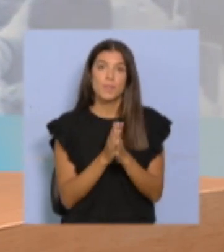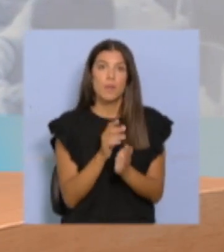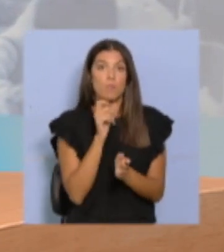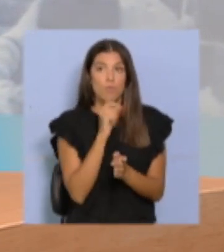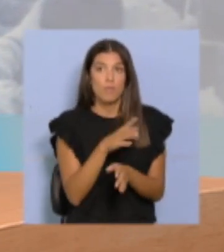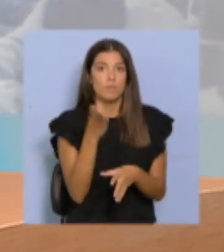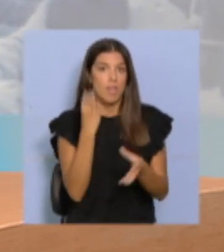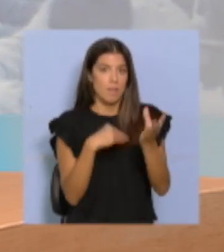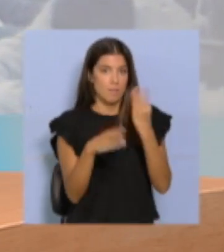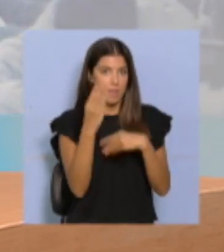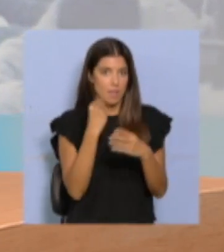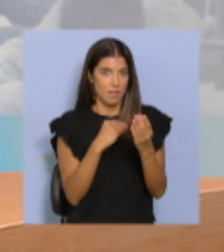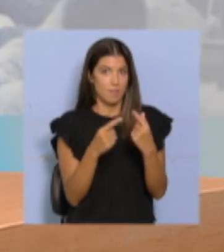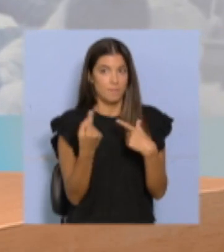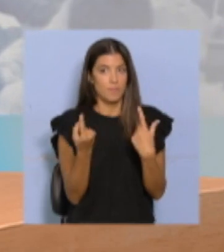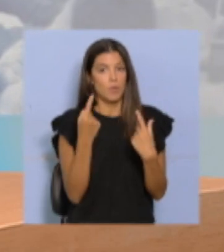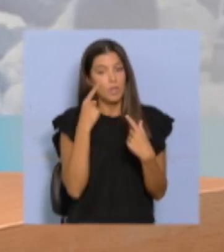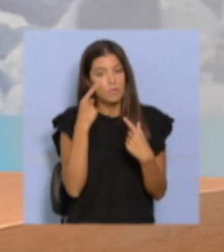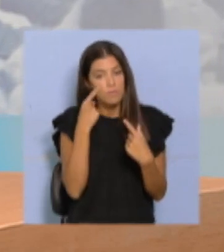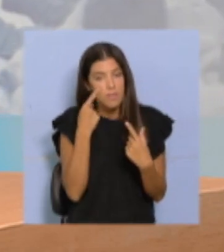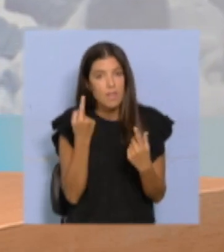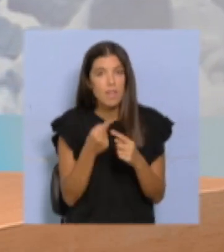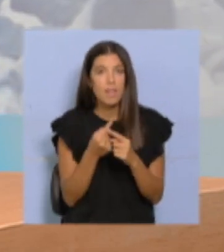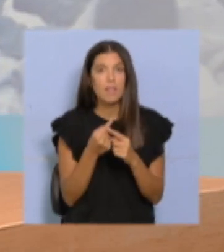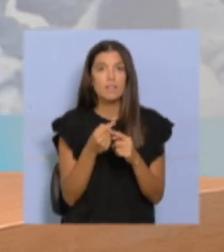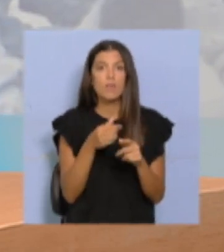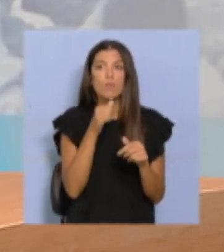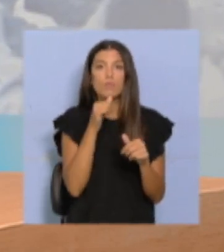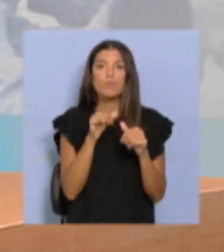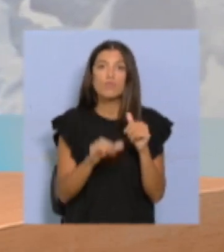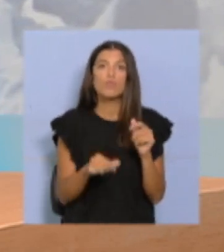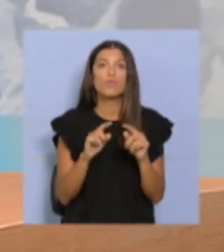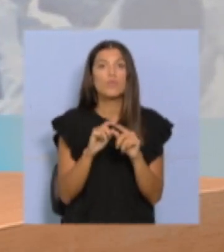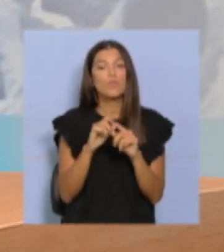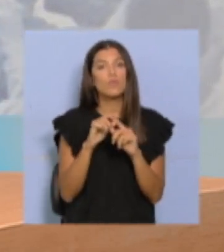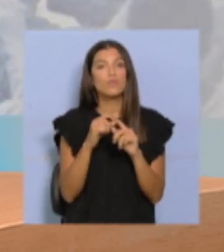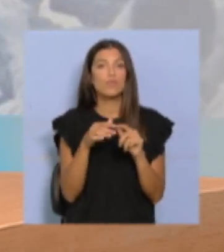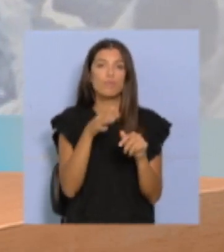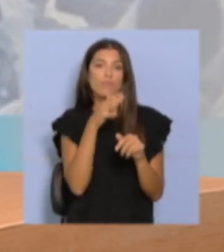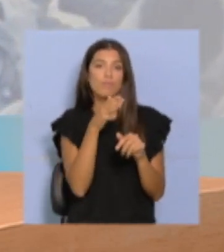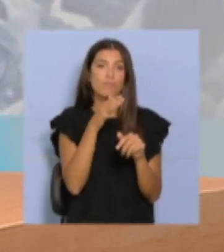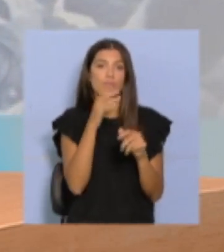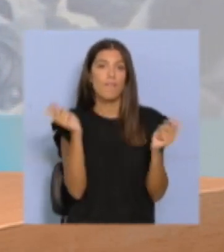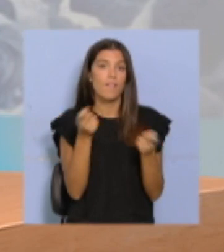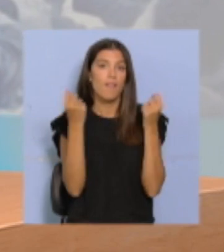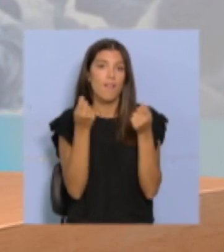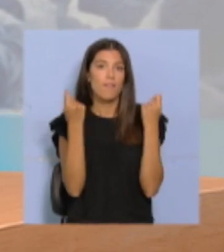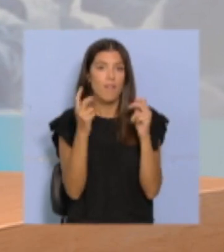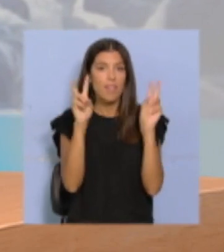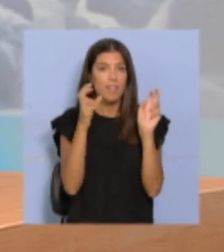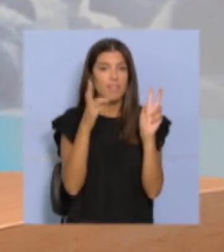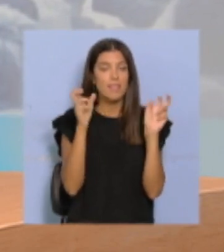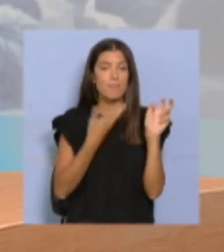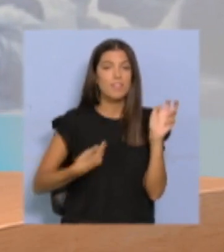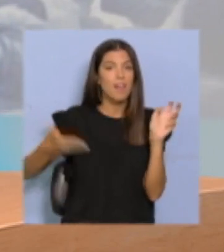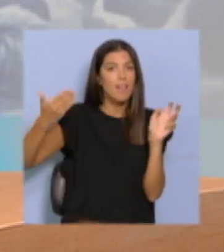aprender com a experiência, por exemplo, do discurso populista. Ou seja, nós encontramos aqui um discurso de um